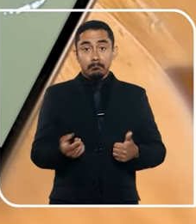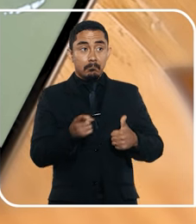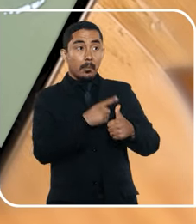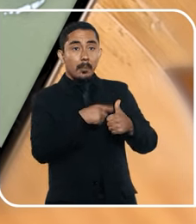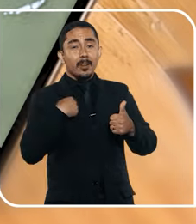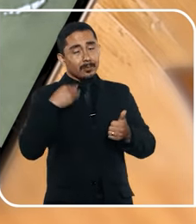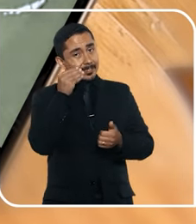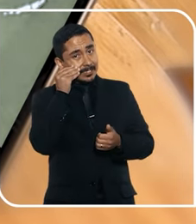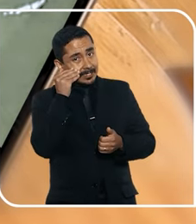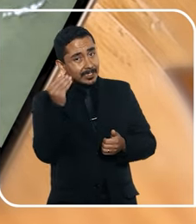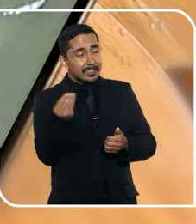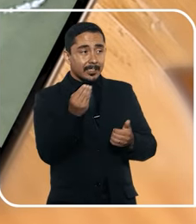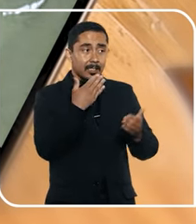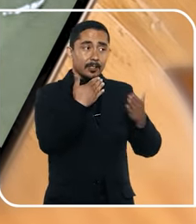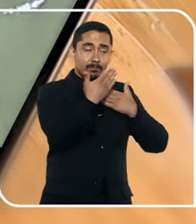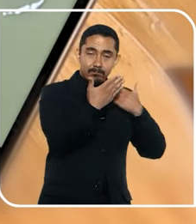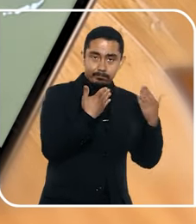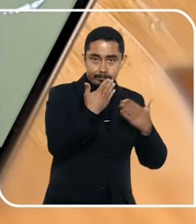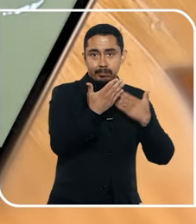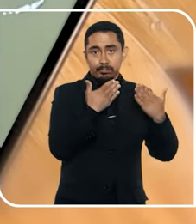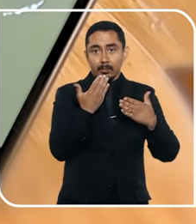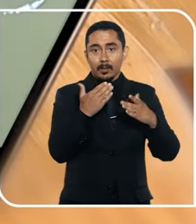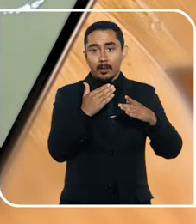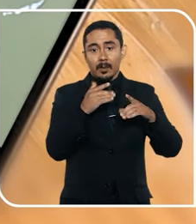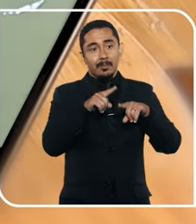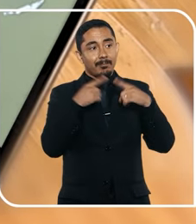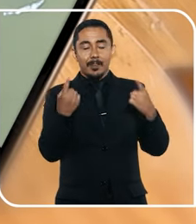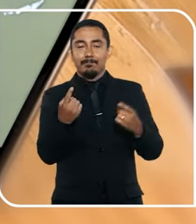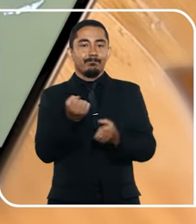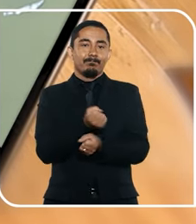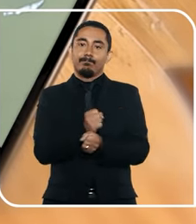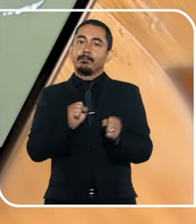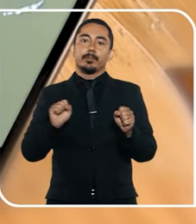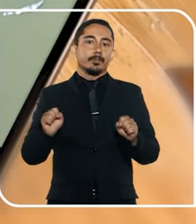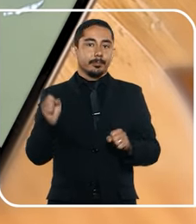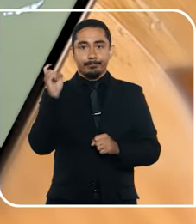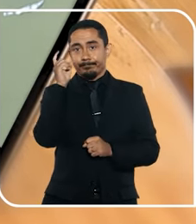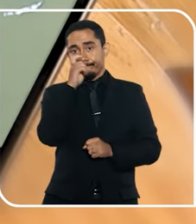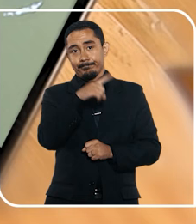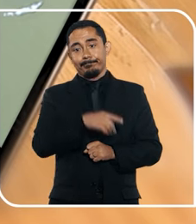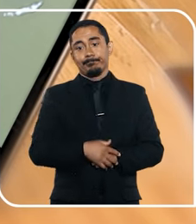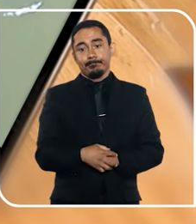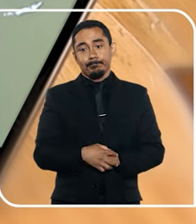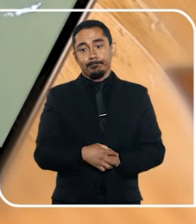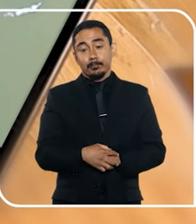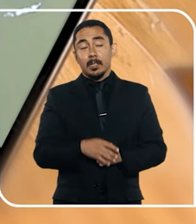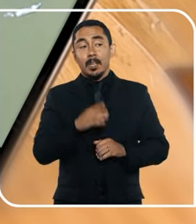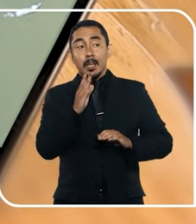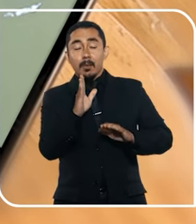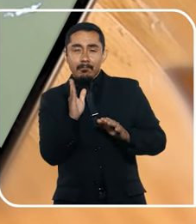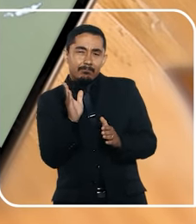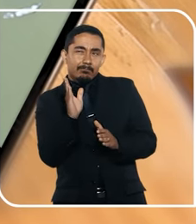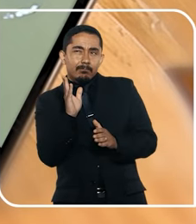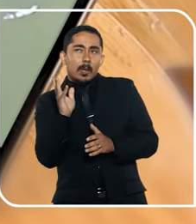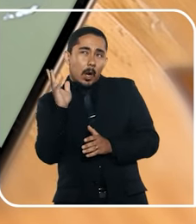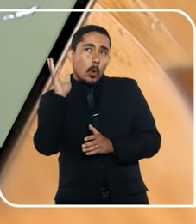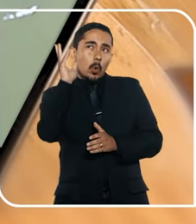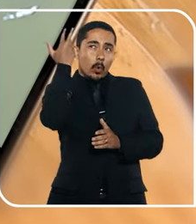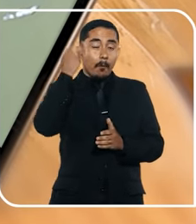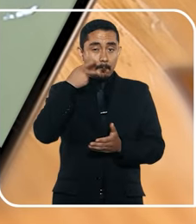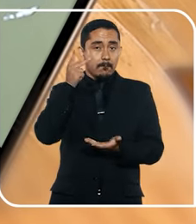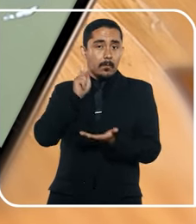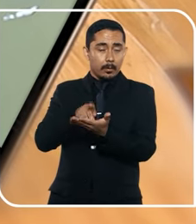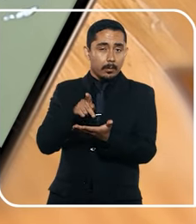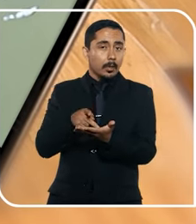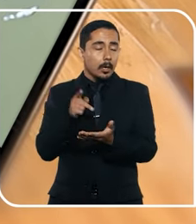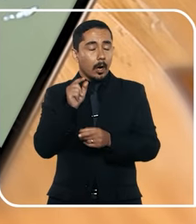Primeiro eu tentei uma conciliação, né? E não havia essa conciliação. De certa forma, o que que aconteceu, para ser